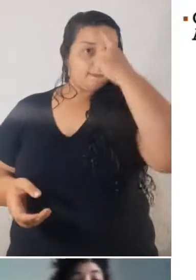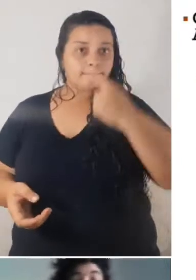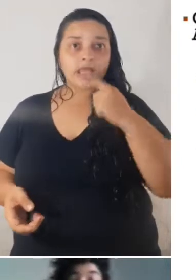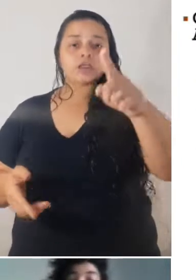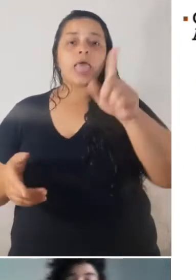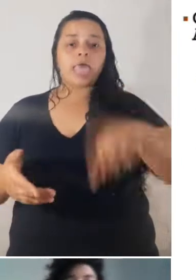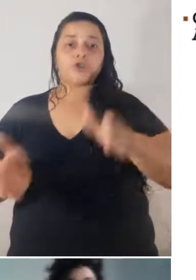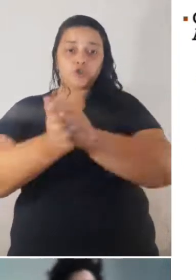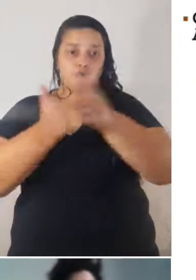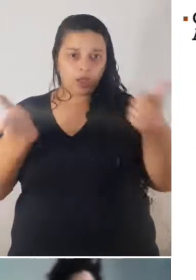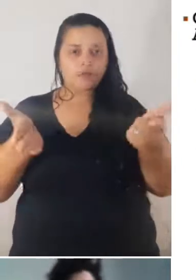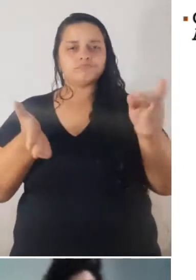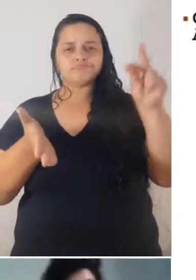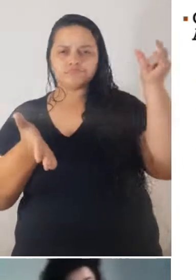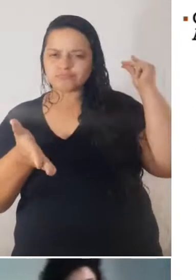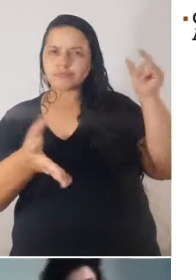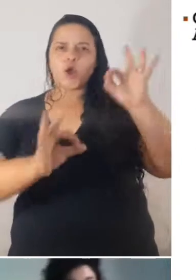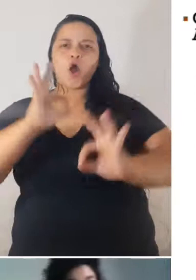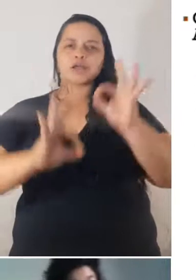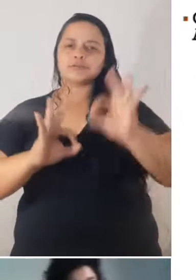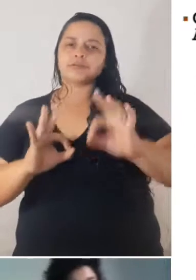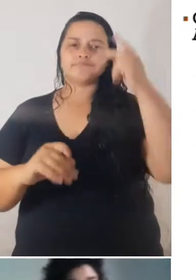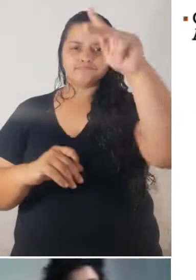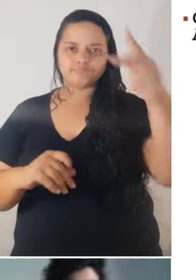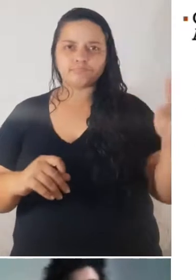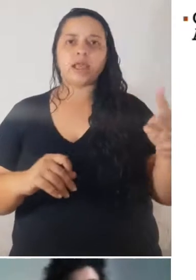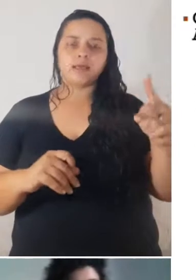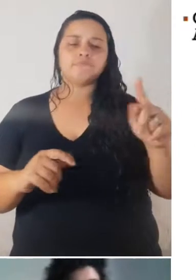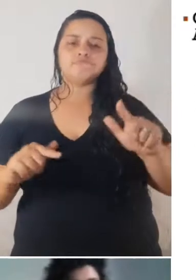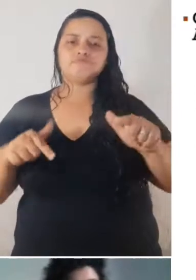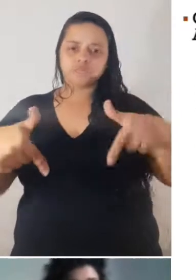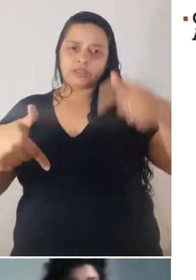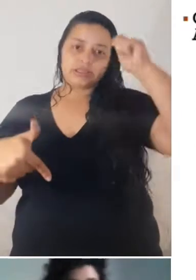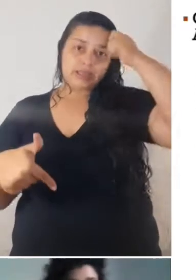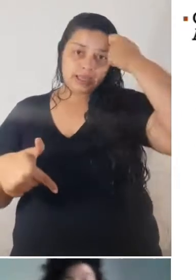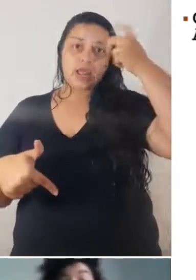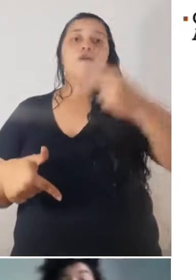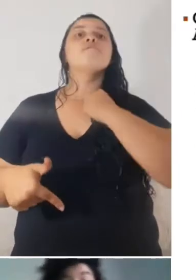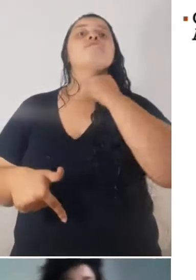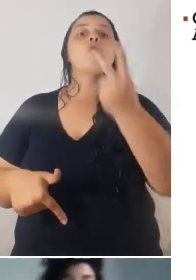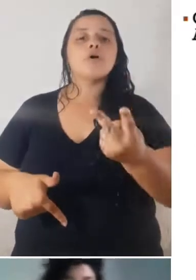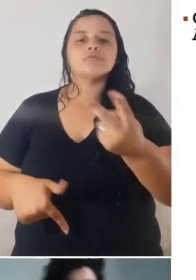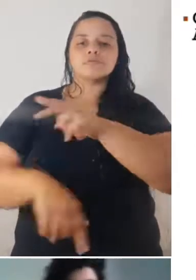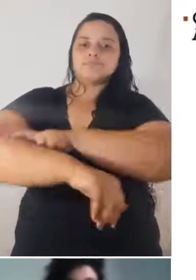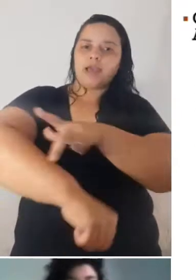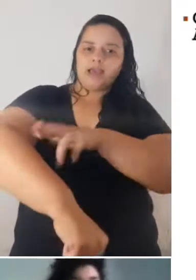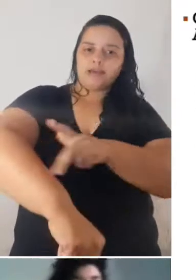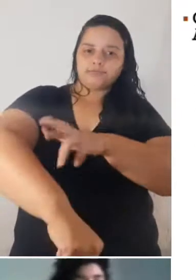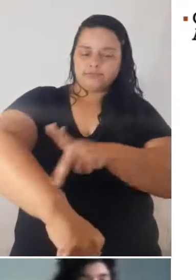mostra um jornal, né, que era organizado por esse partido, pela Frente Negra Brasileira, A Voz da